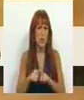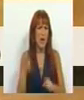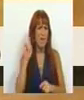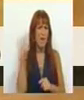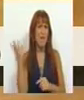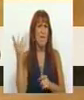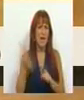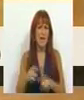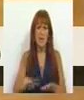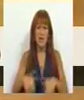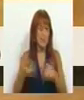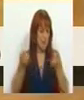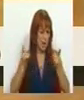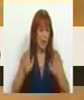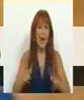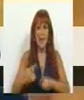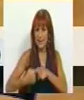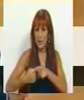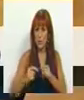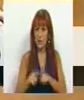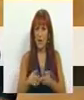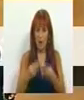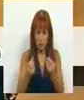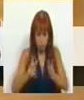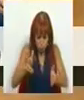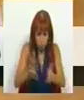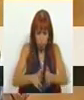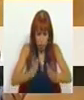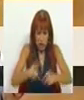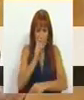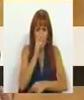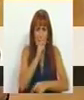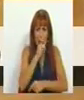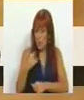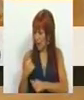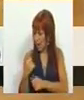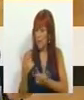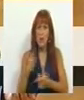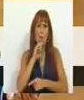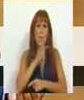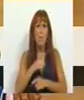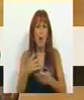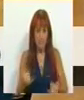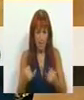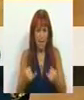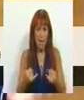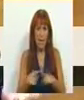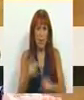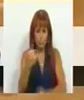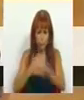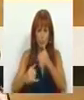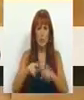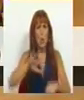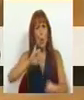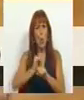prestígio desta Assembleia e, portanto, seria importante que a resolução que já foi aprovada em maio deste ano se possa vir a ser